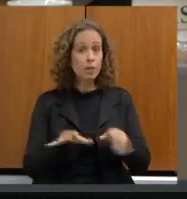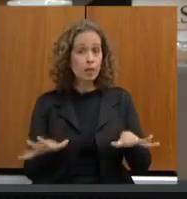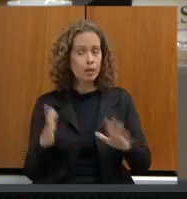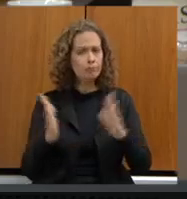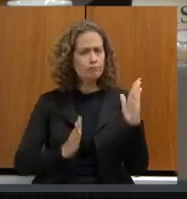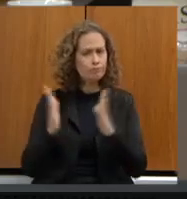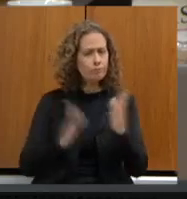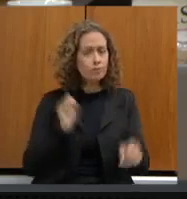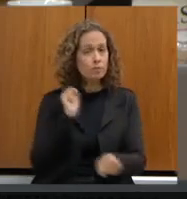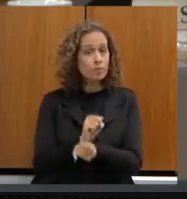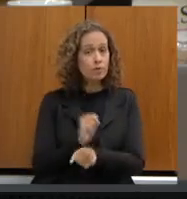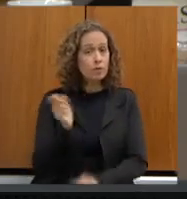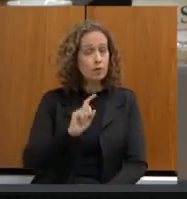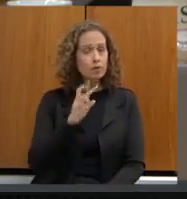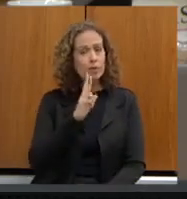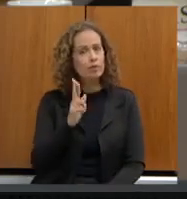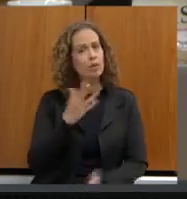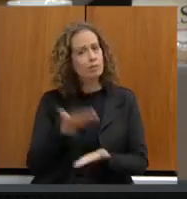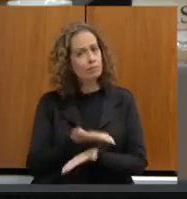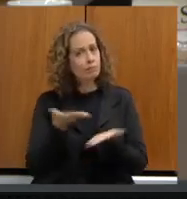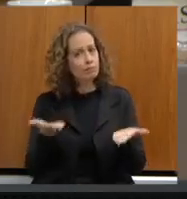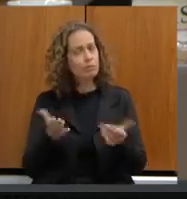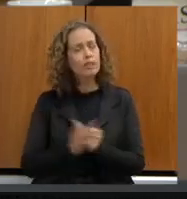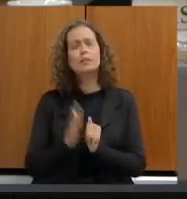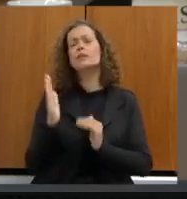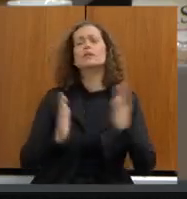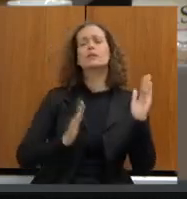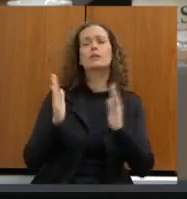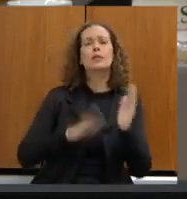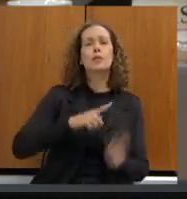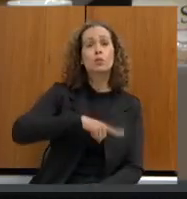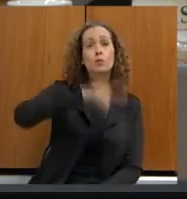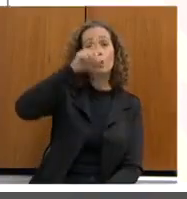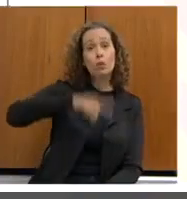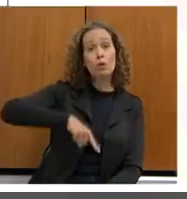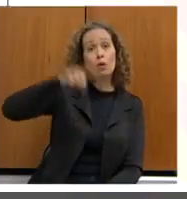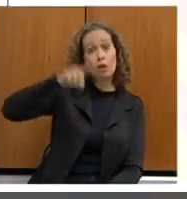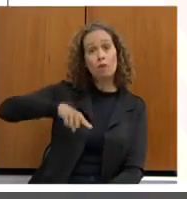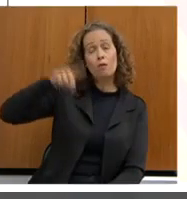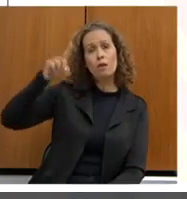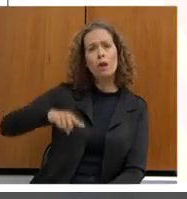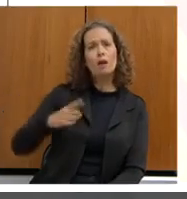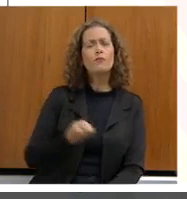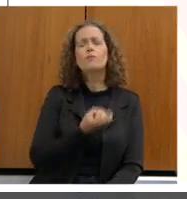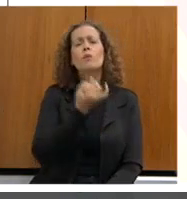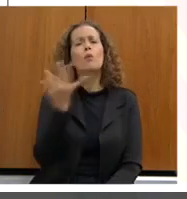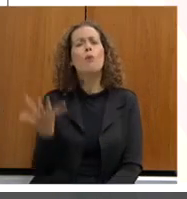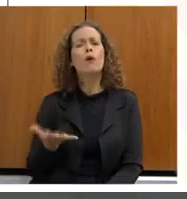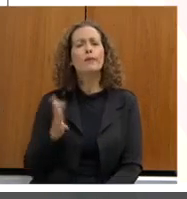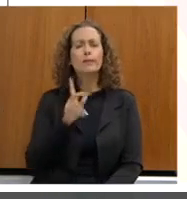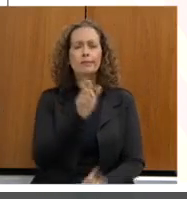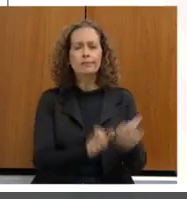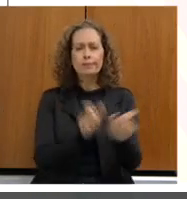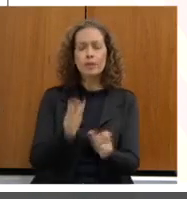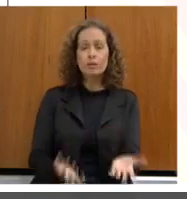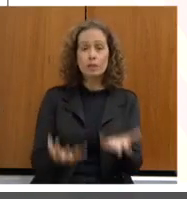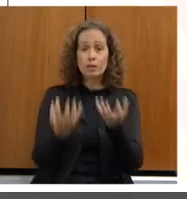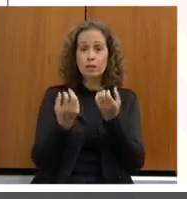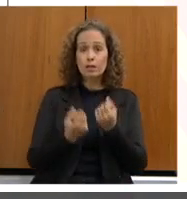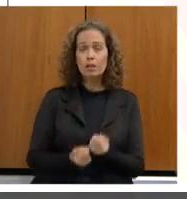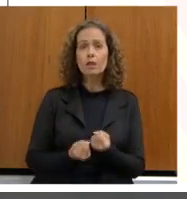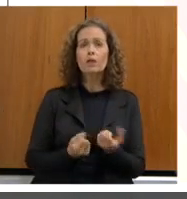e os resultados foram esses né no período nesse gráfico que eu tenho a evolução do número de atendimento da polícia durante a